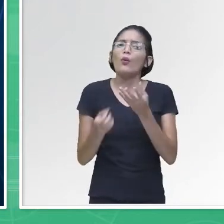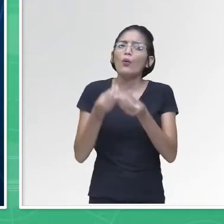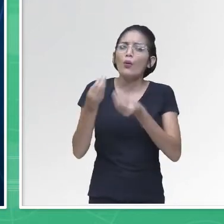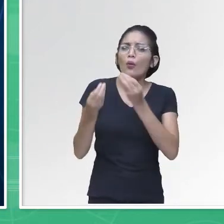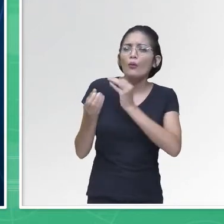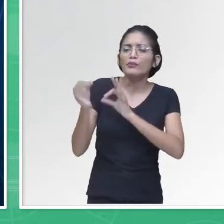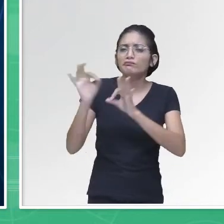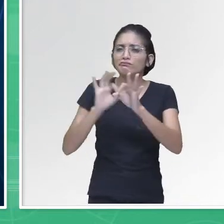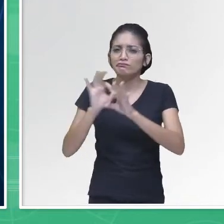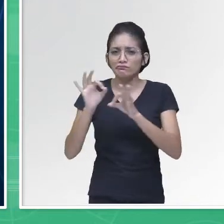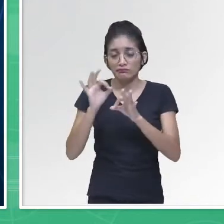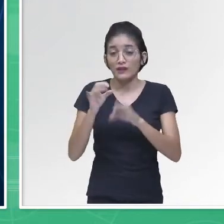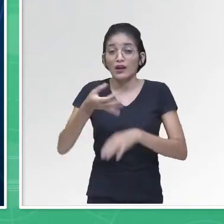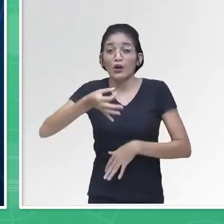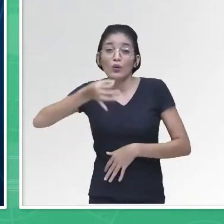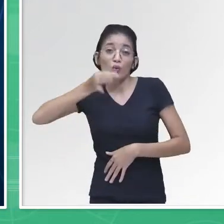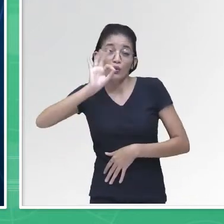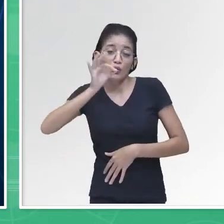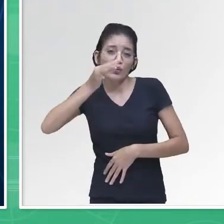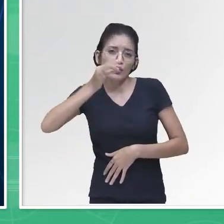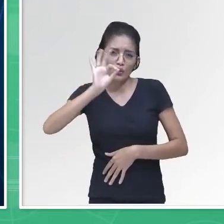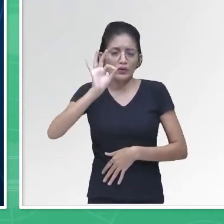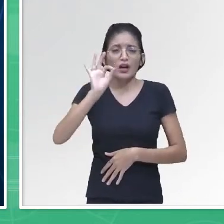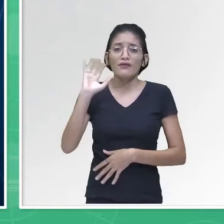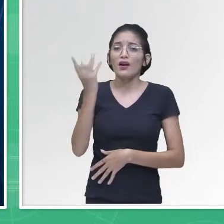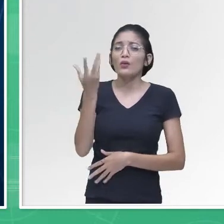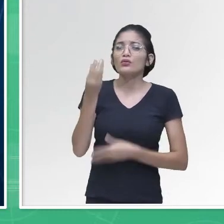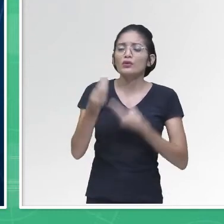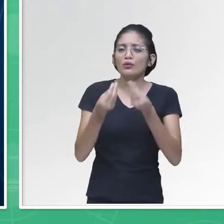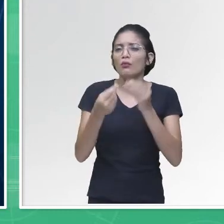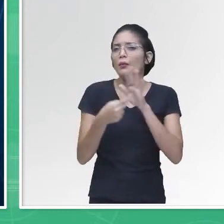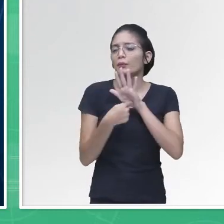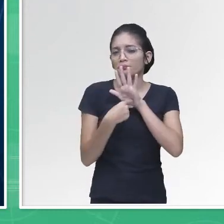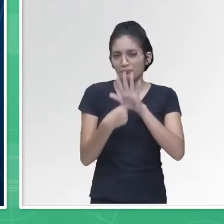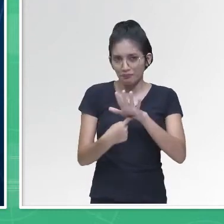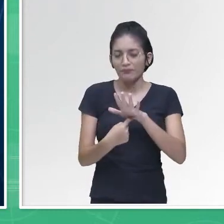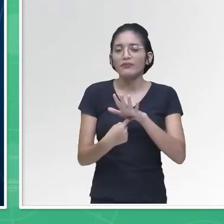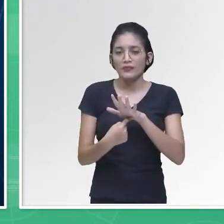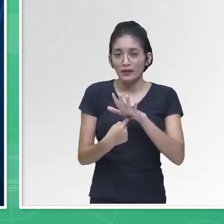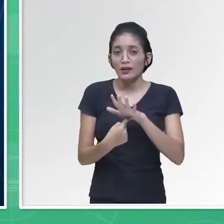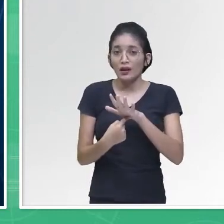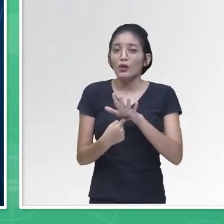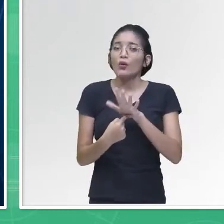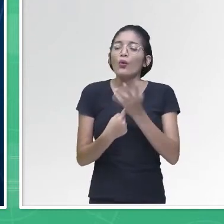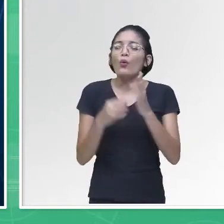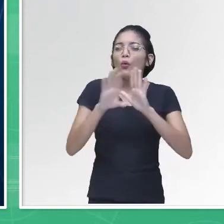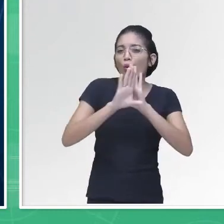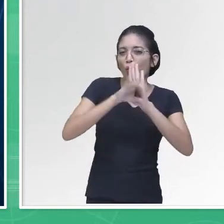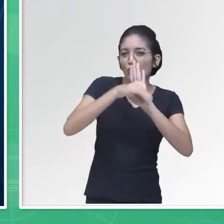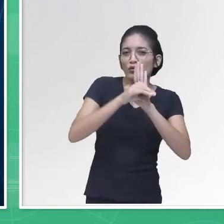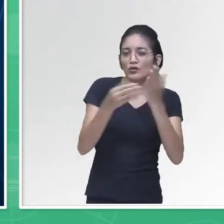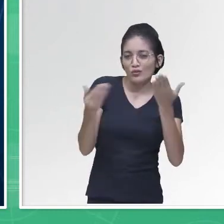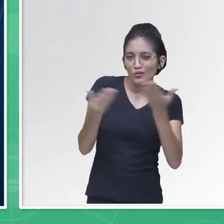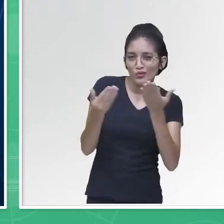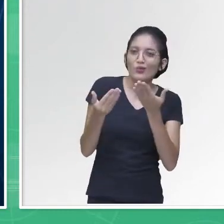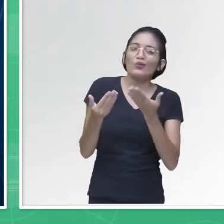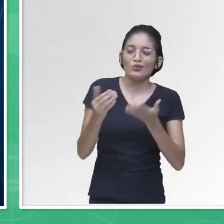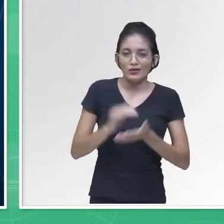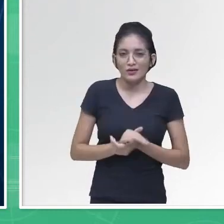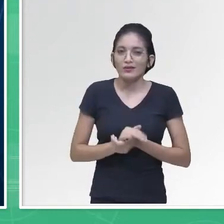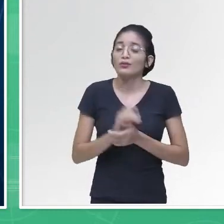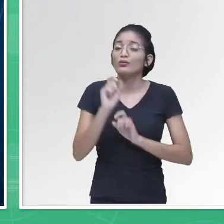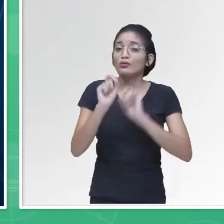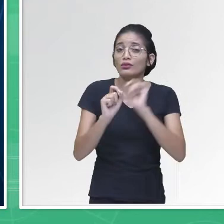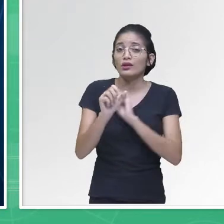preparação desse café solúvel, ele ilustra, tá, o conteúdo da nossa aula de hoje, que